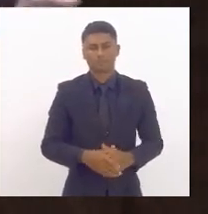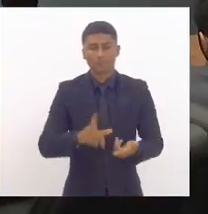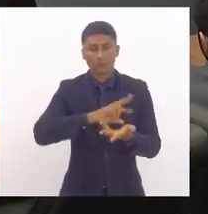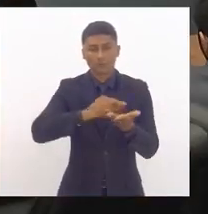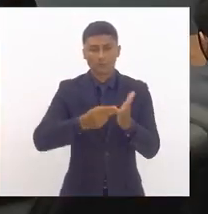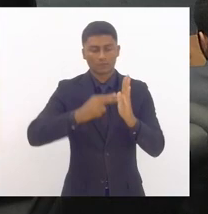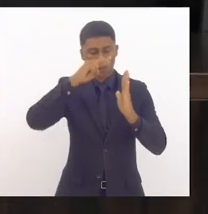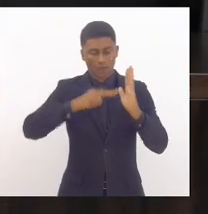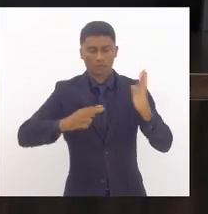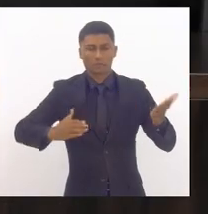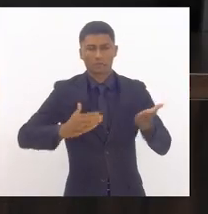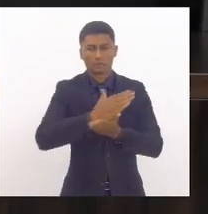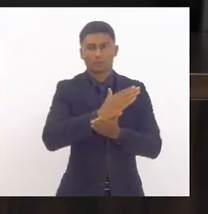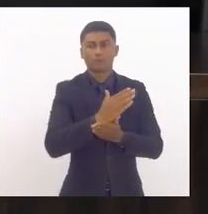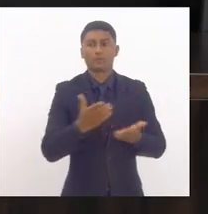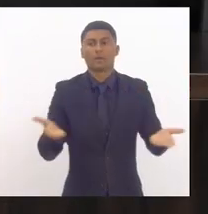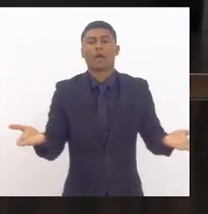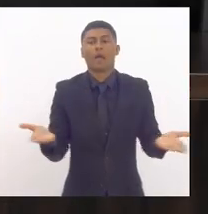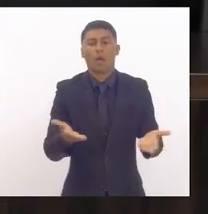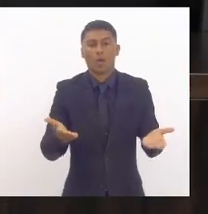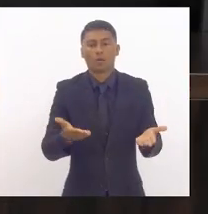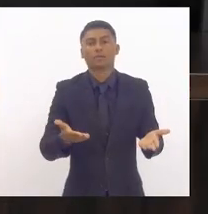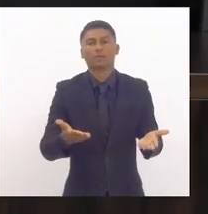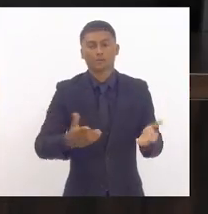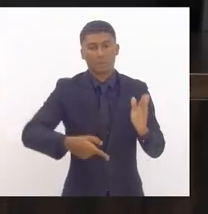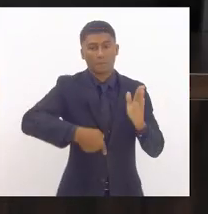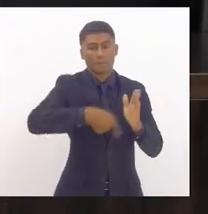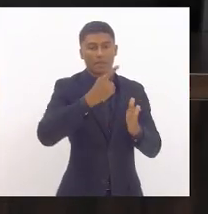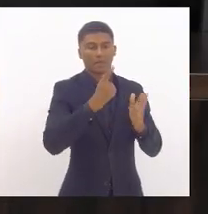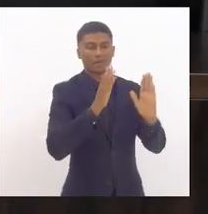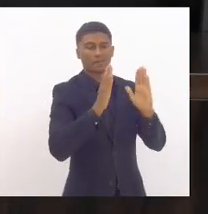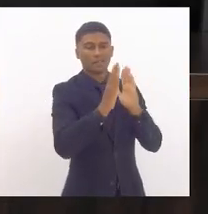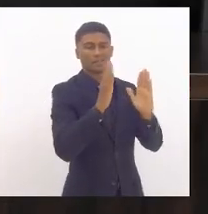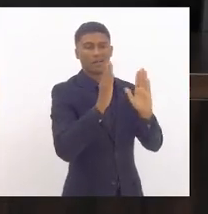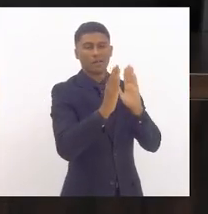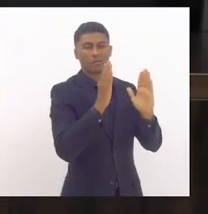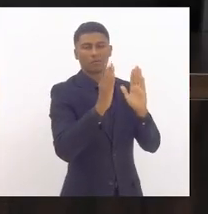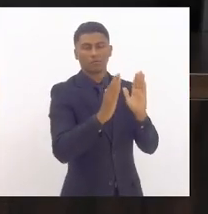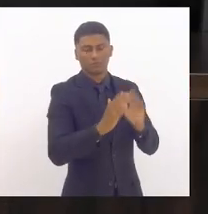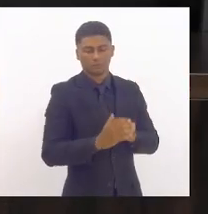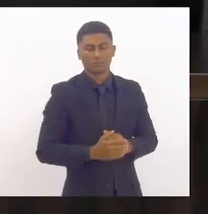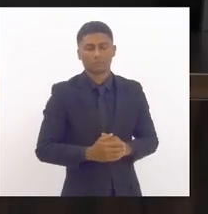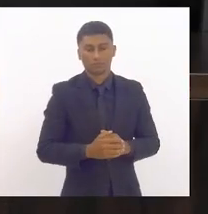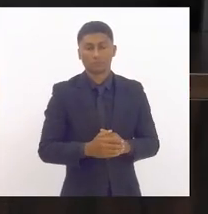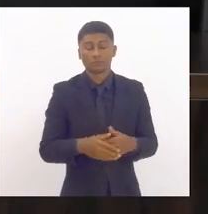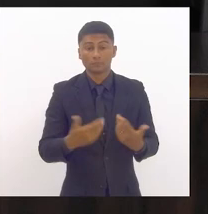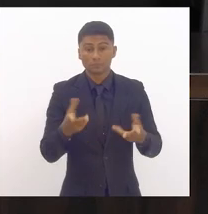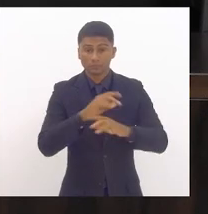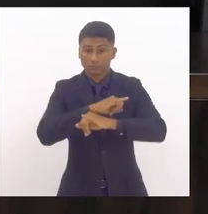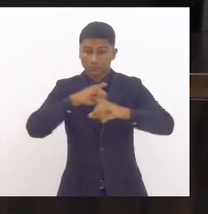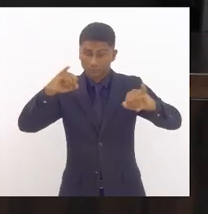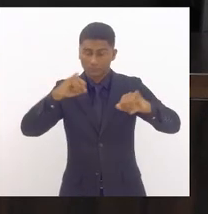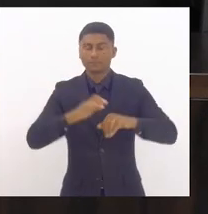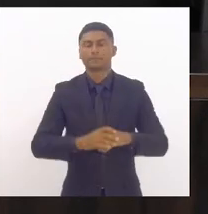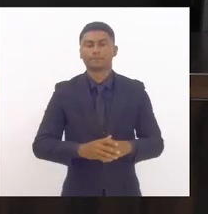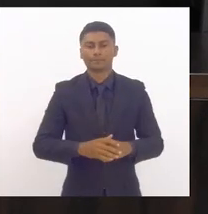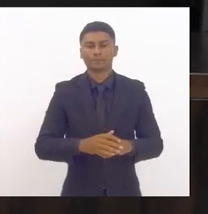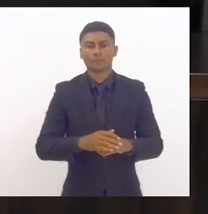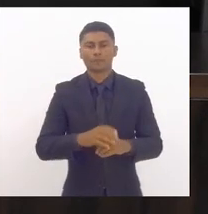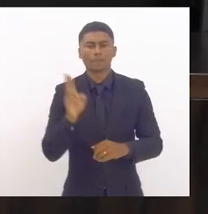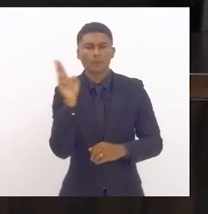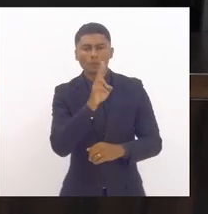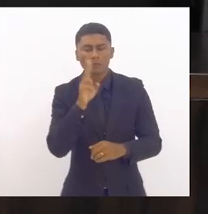Lida e aprovada a ata, passa-se à ordem da primeira sessão extraordinária do dia. Anuncio, em regime de urgência e discussão única, projeto